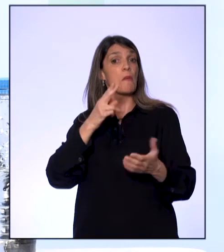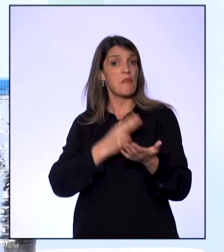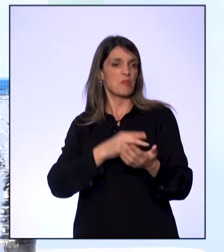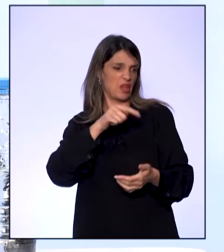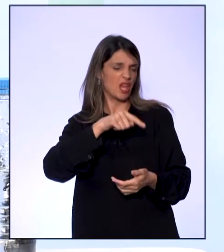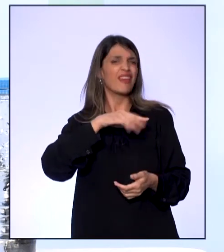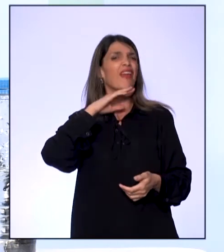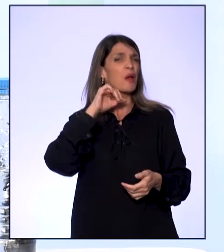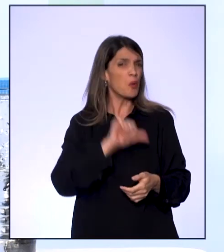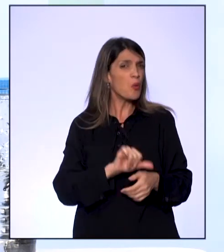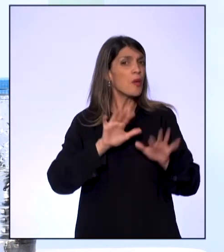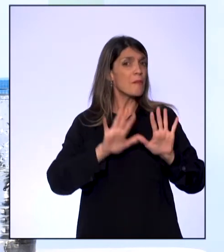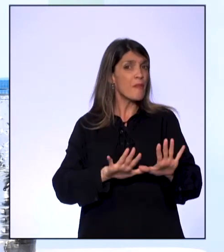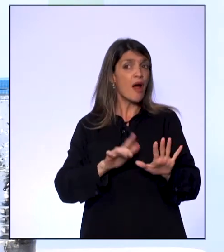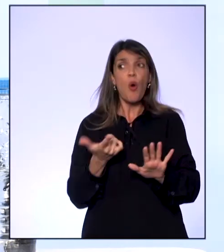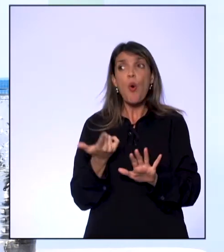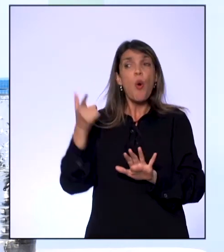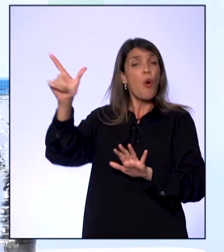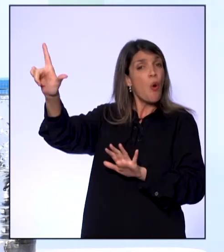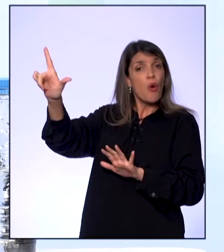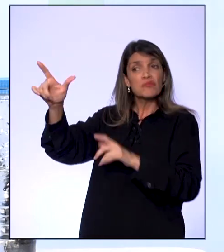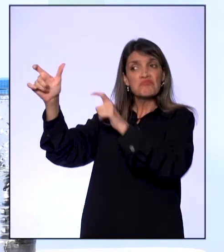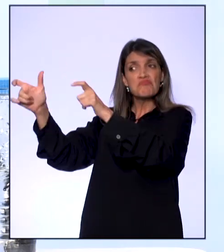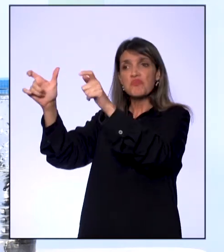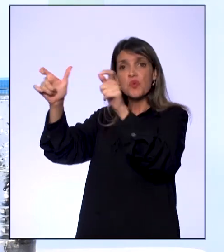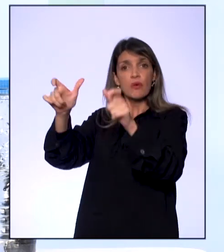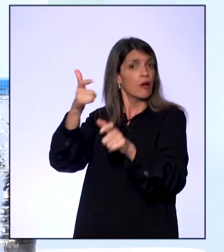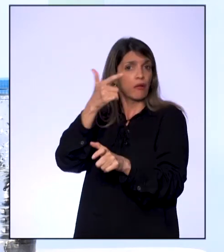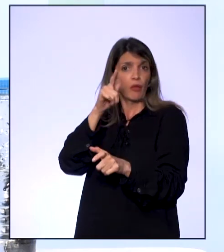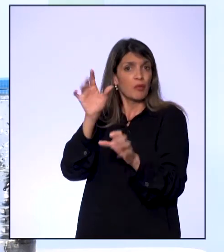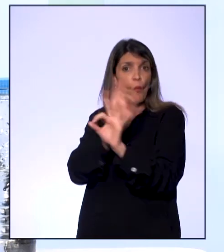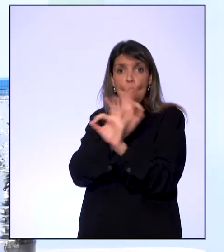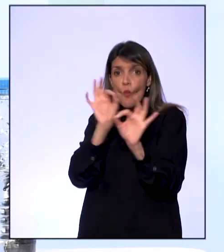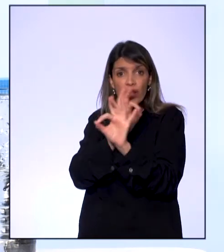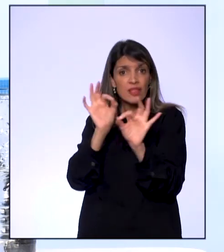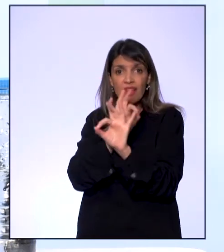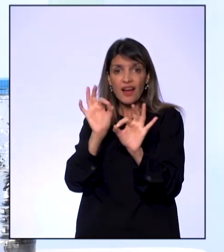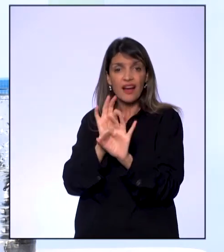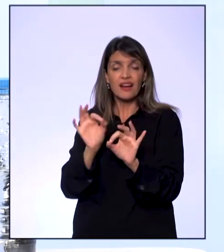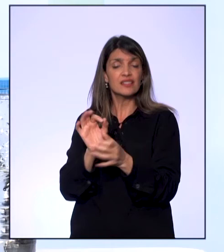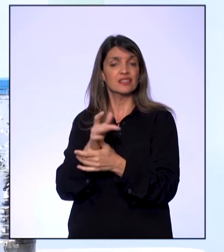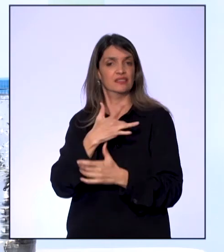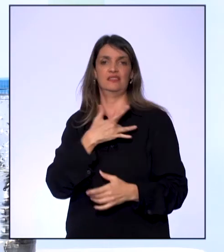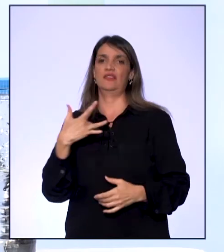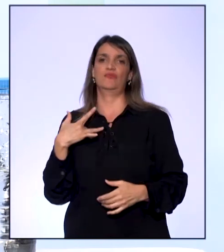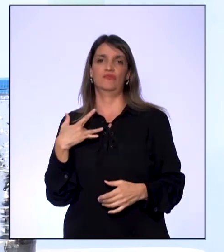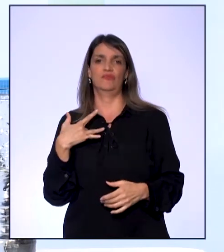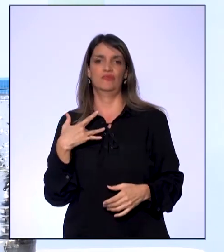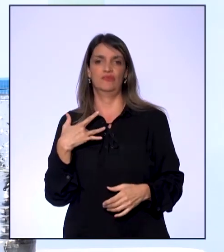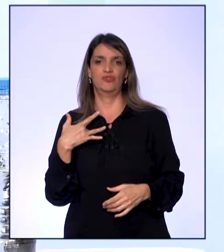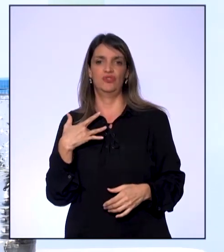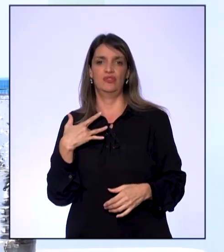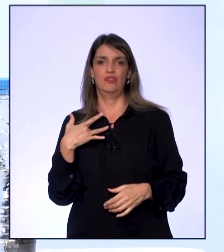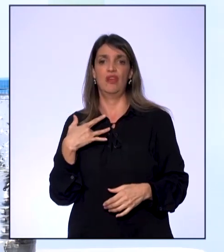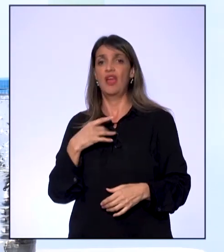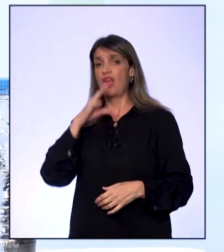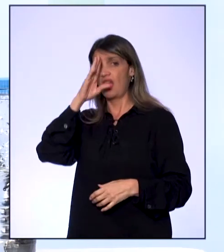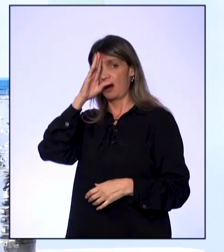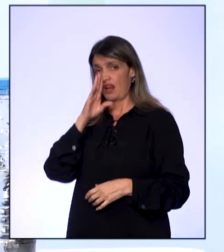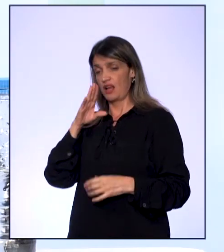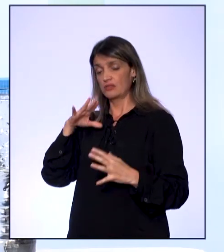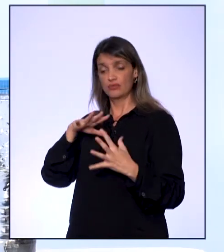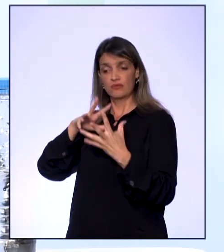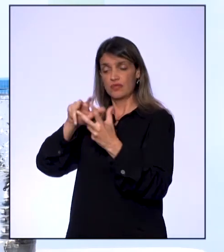precário, a gente pode pensar que em outros lugares não existe um sistema de saúde que é constituído dessa forma, que é gratuito e universal